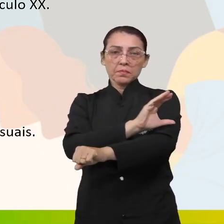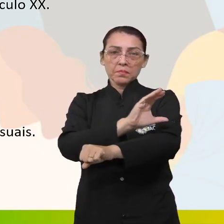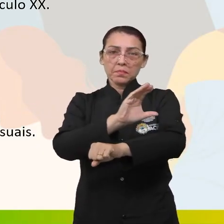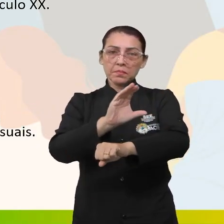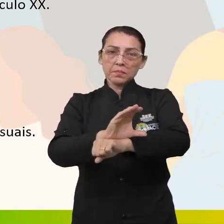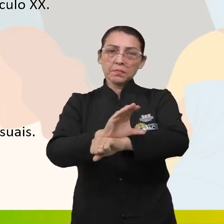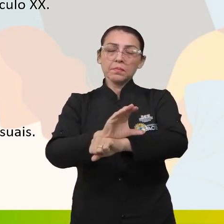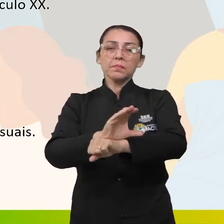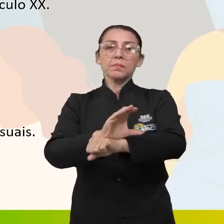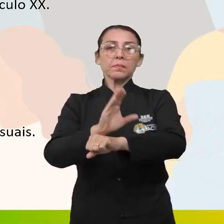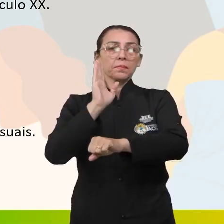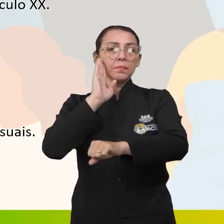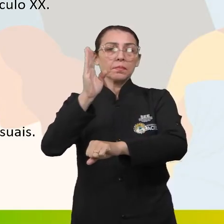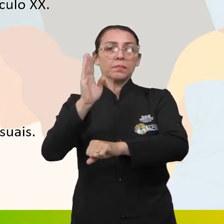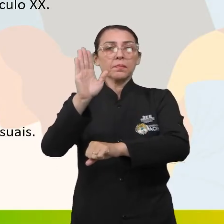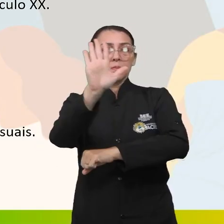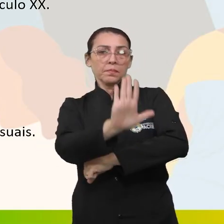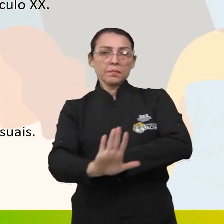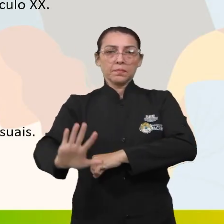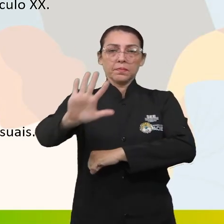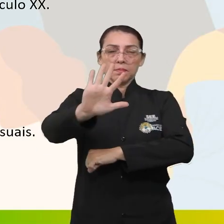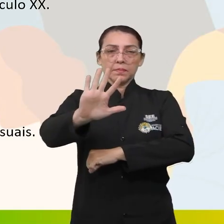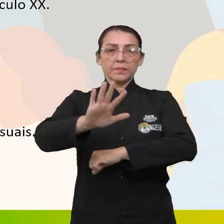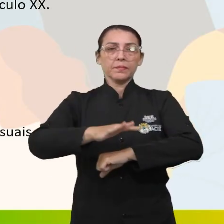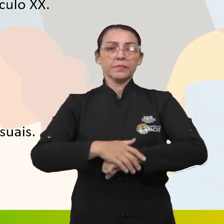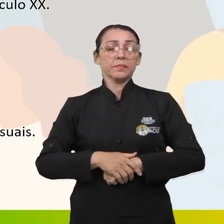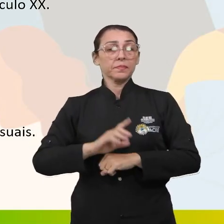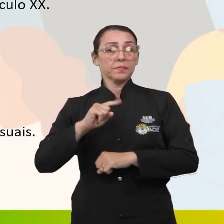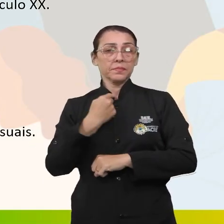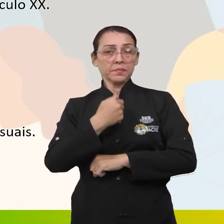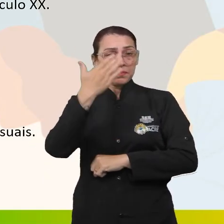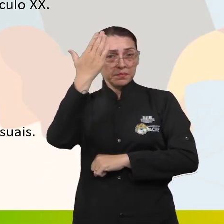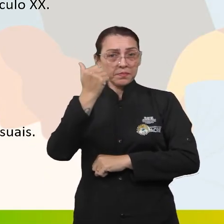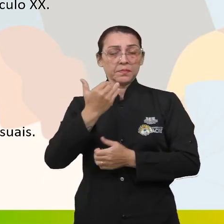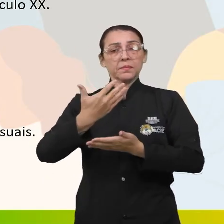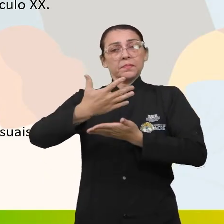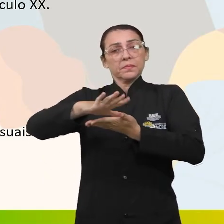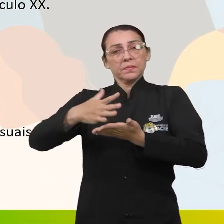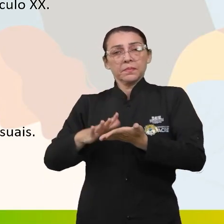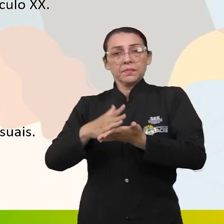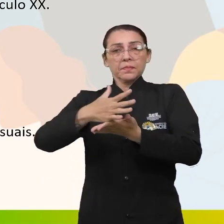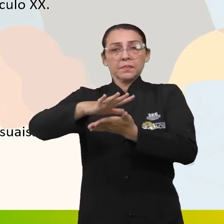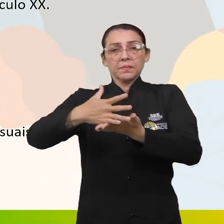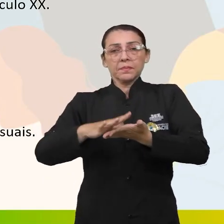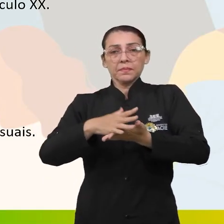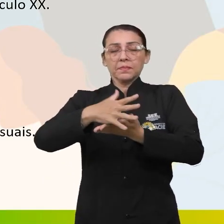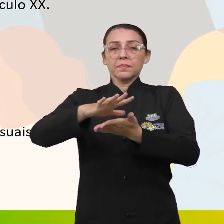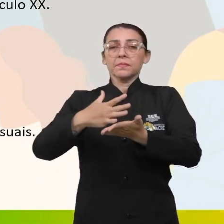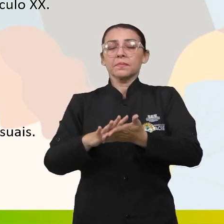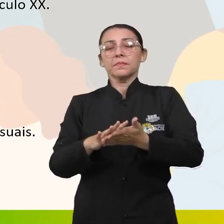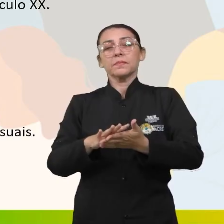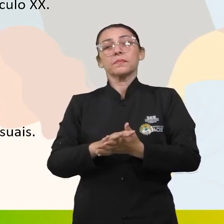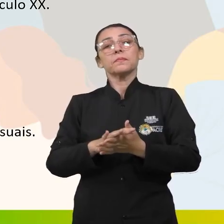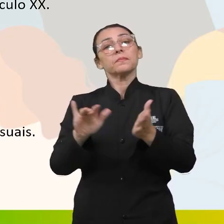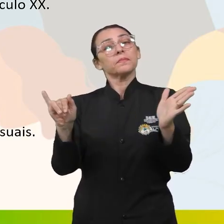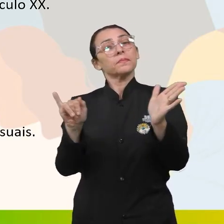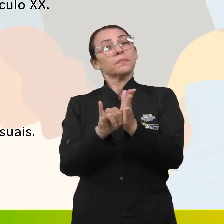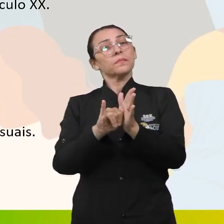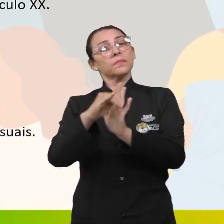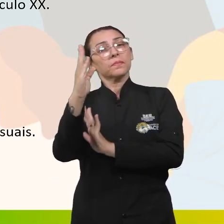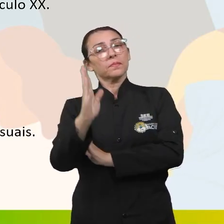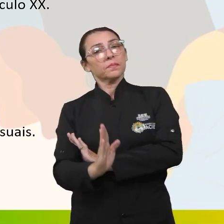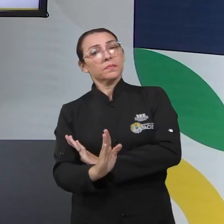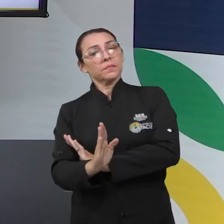tornou-se o símbolo da cultura nacional. Nós sabemos que o samba ele é uma forma de identificar o